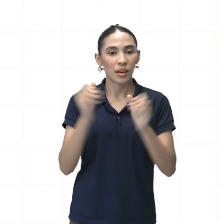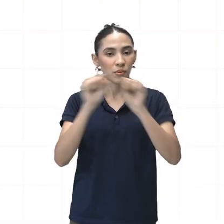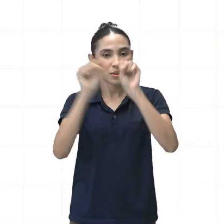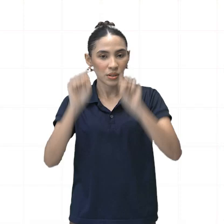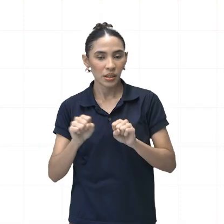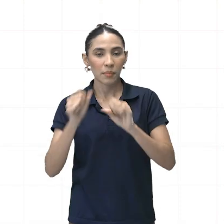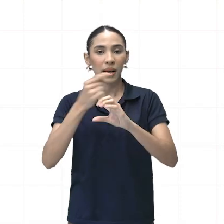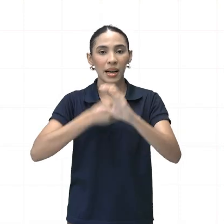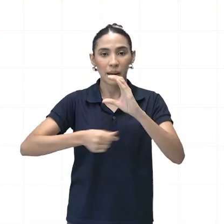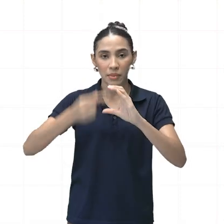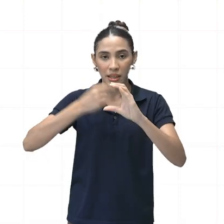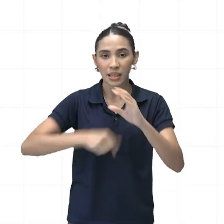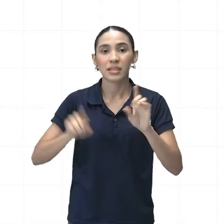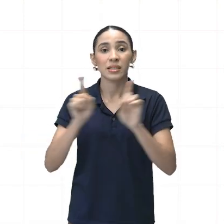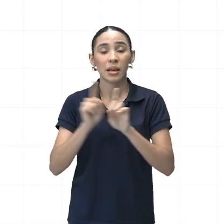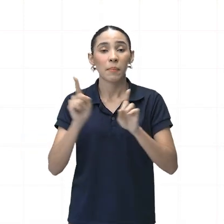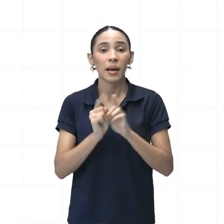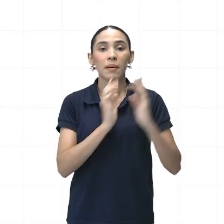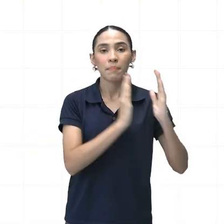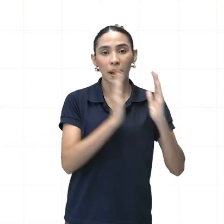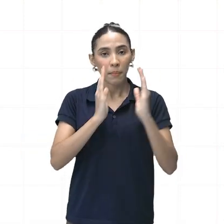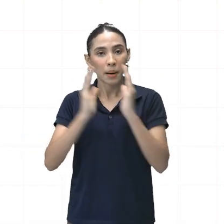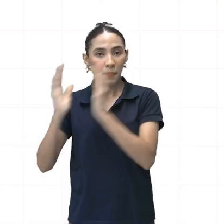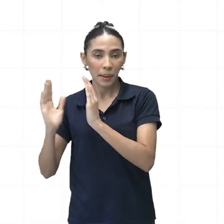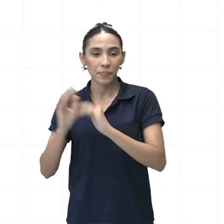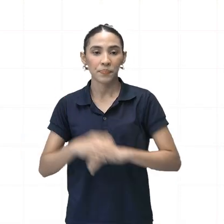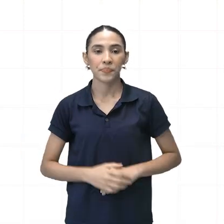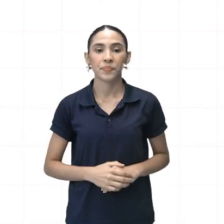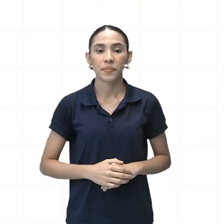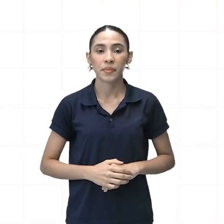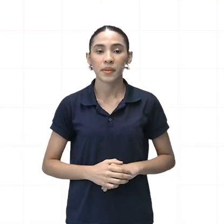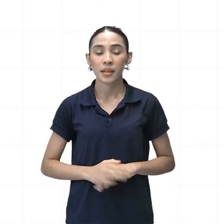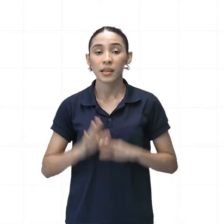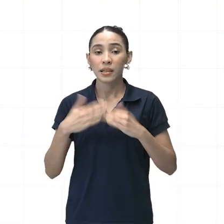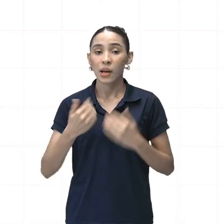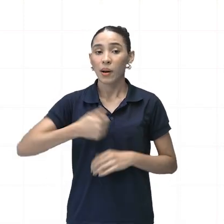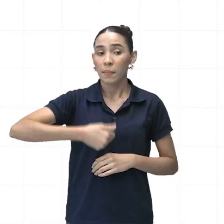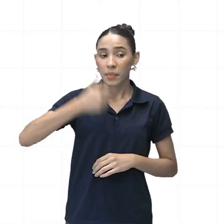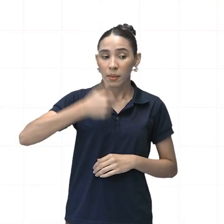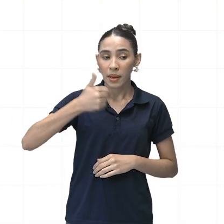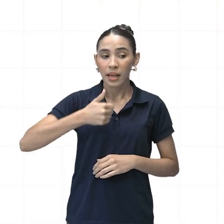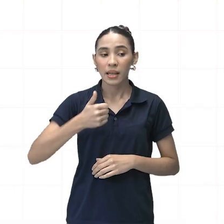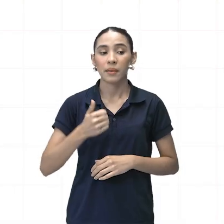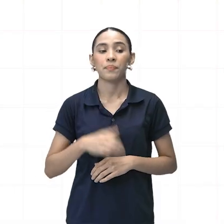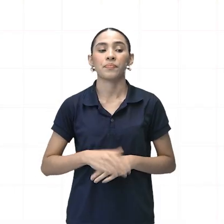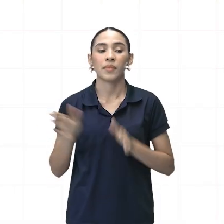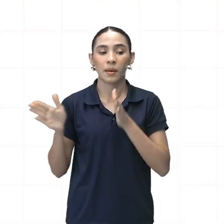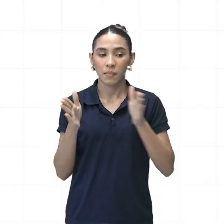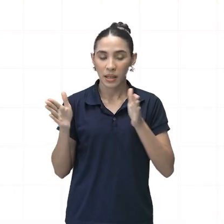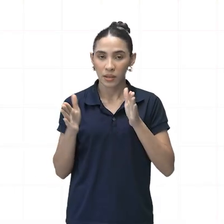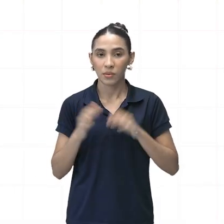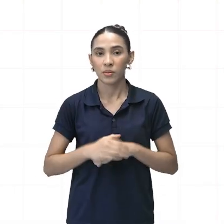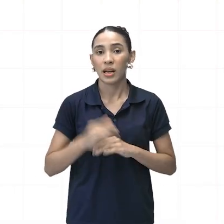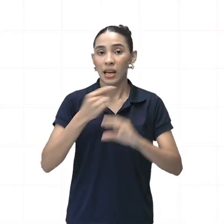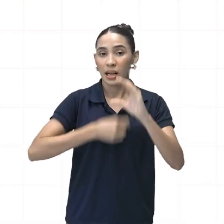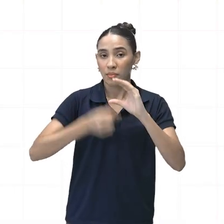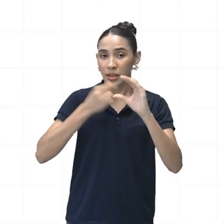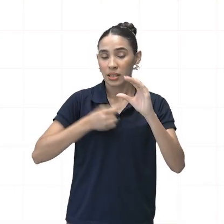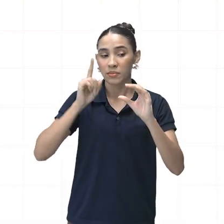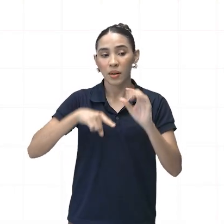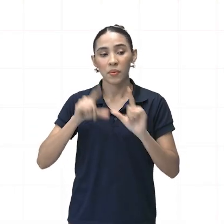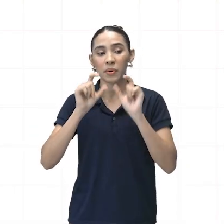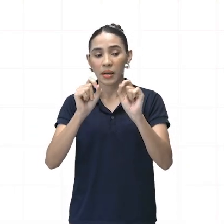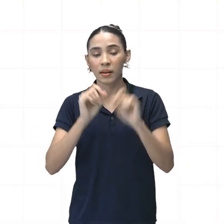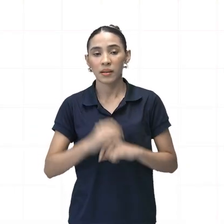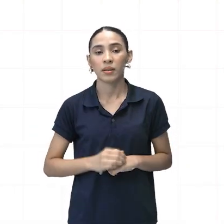sistema capitalista e suas fases, tá bom? Olha só. Então, a primeira fase aí do capitalismo, gente, vai ser o